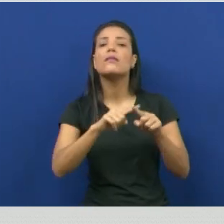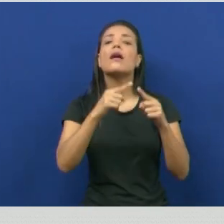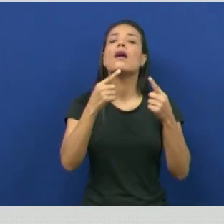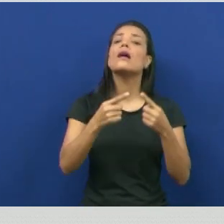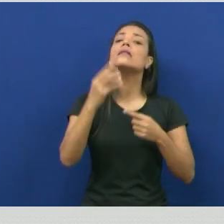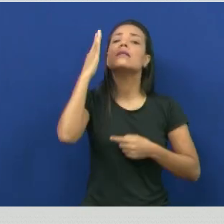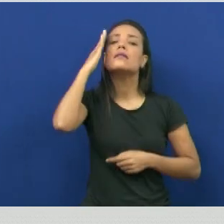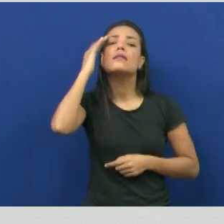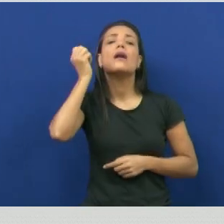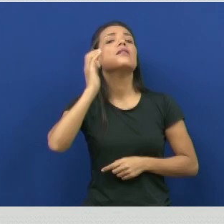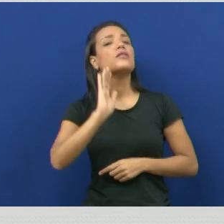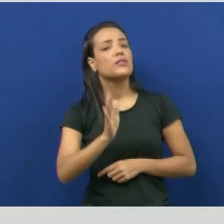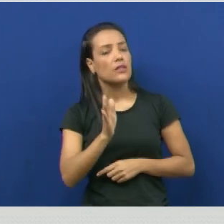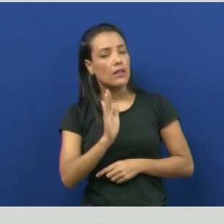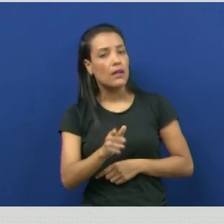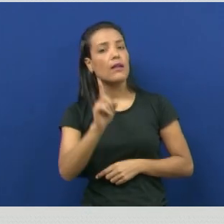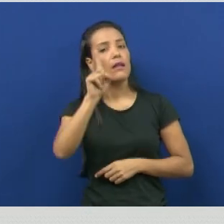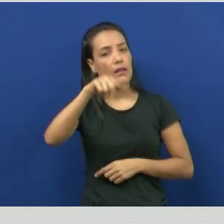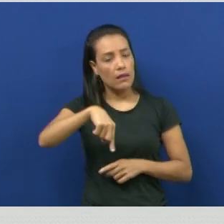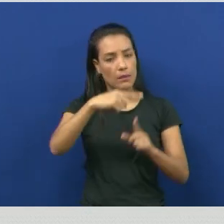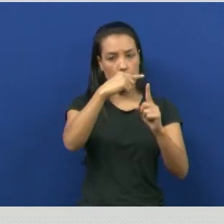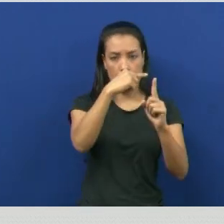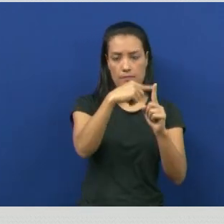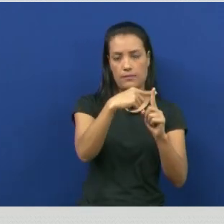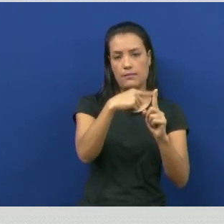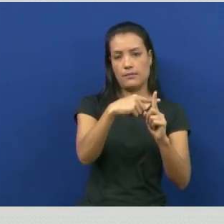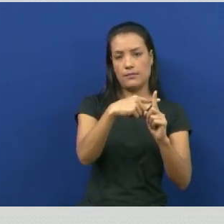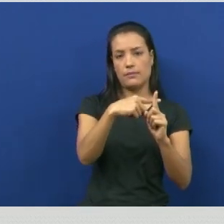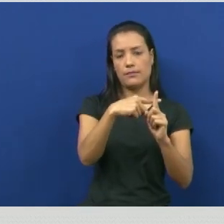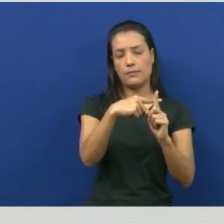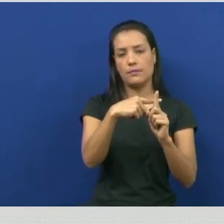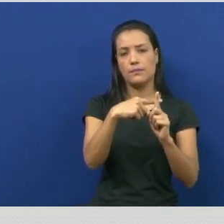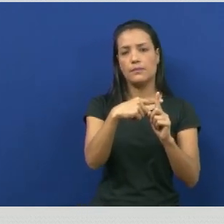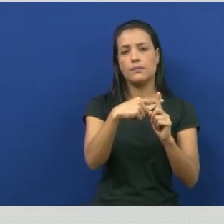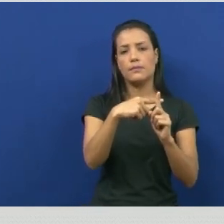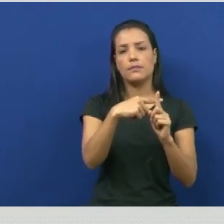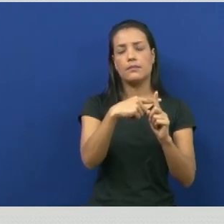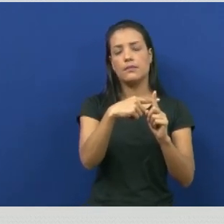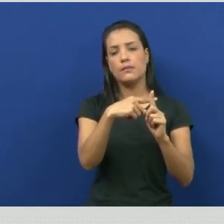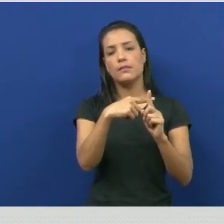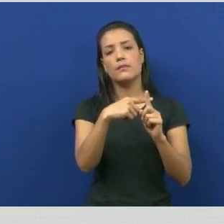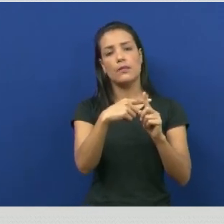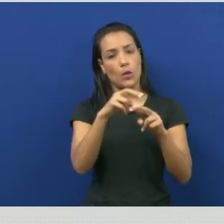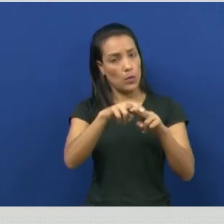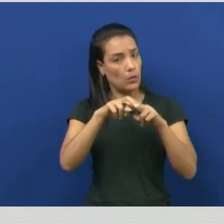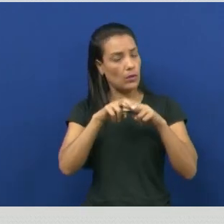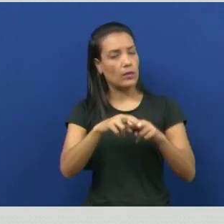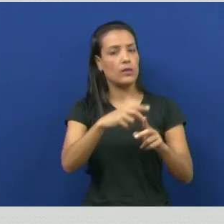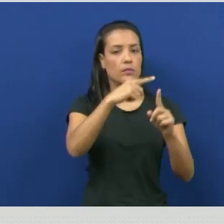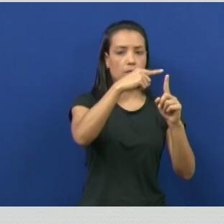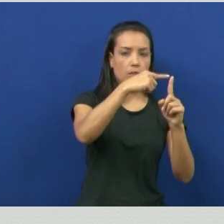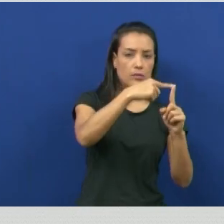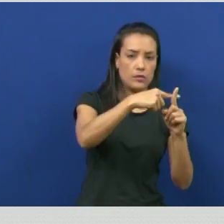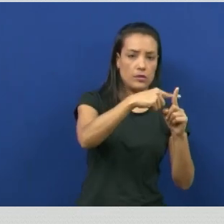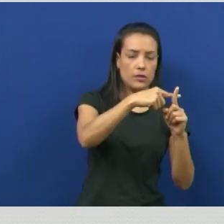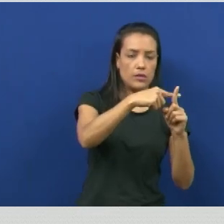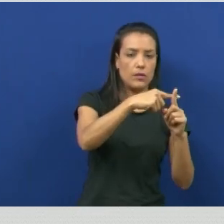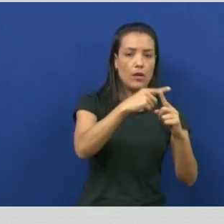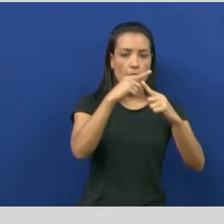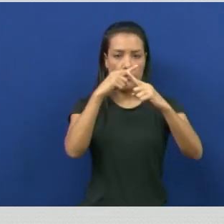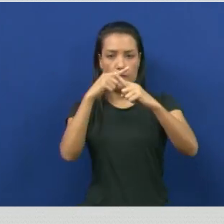Vai ser positivo. Então, é positivo vezes positivo. Vamos fazer sempre primeiro o sinal para não se perder,